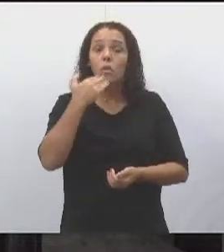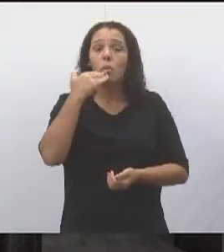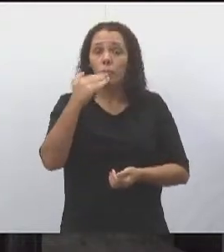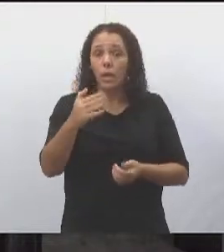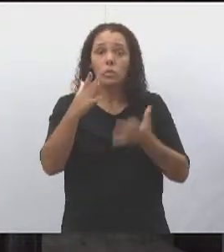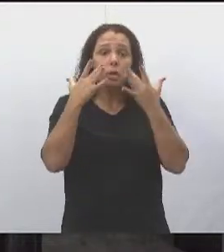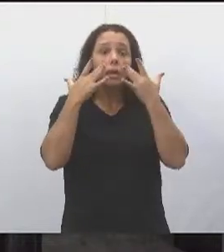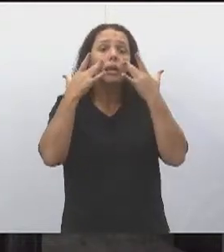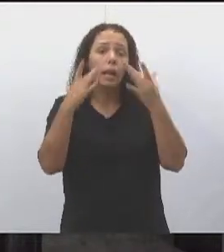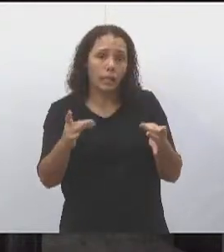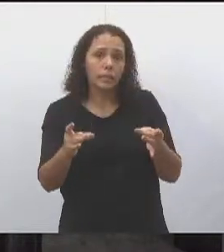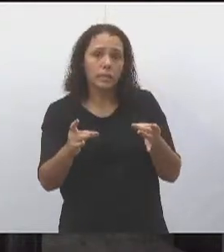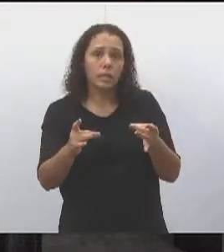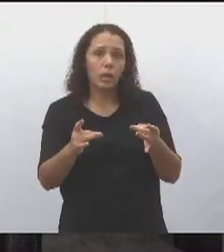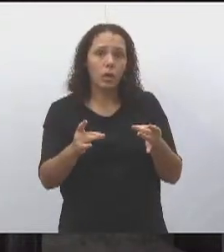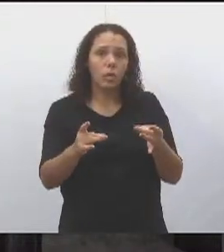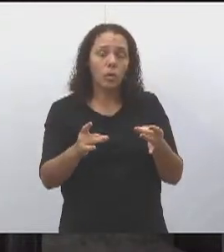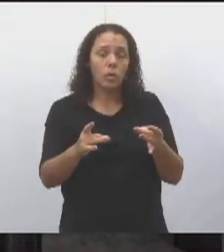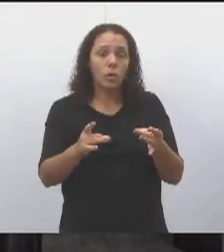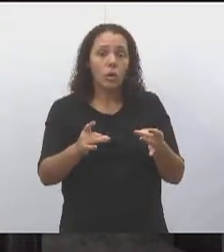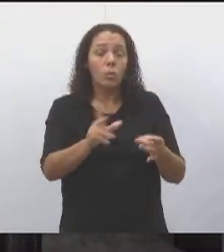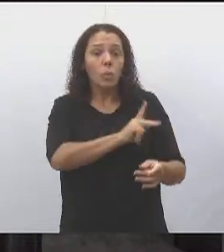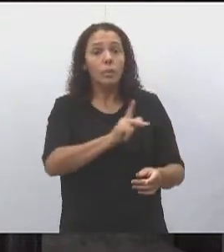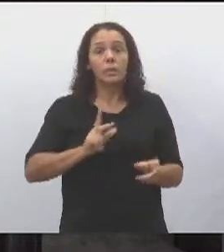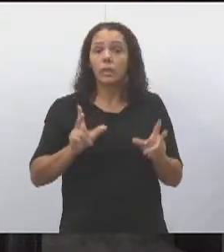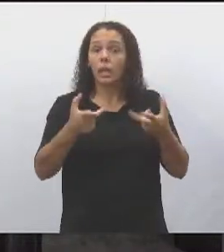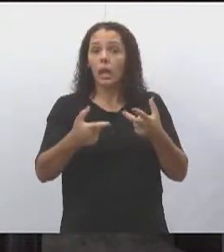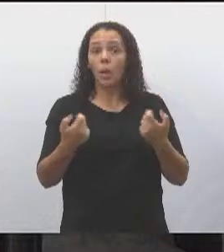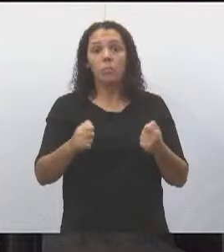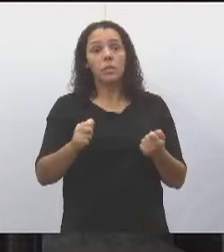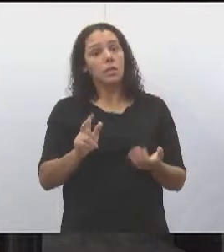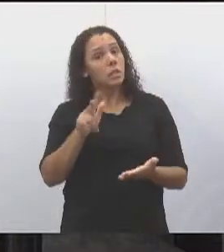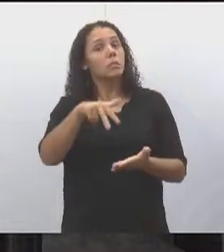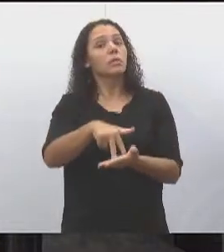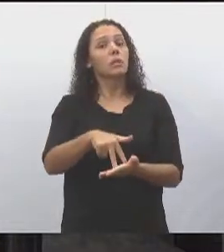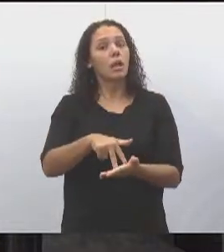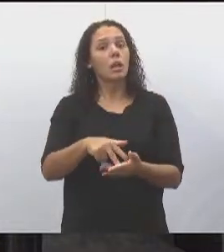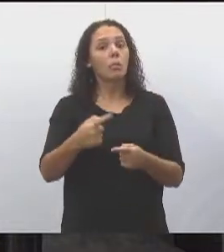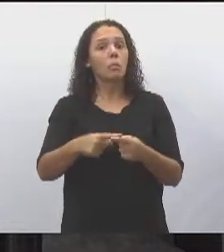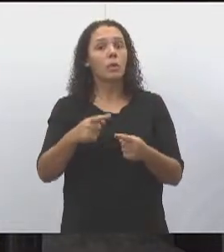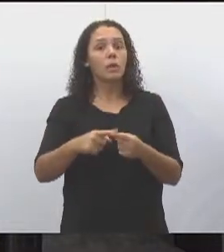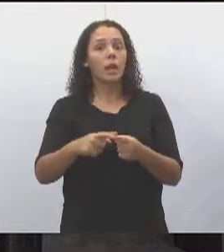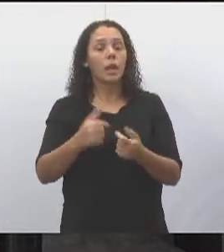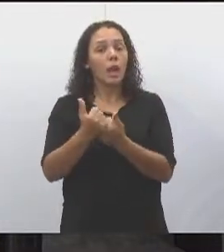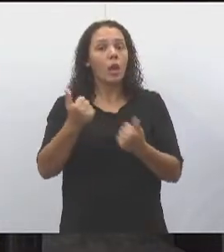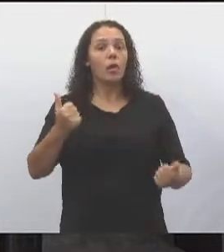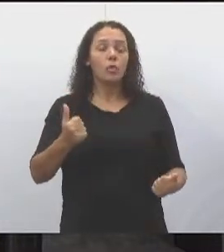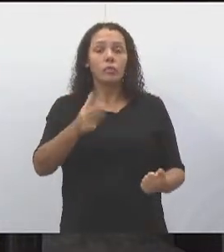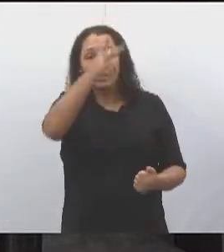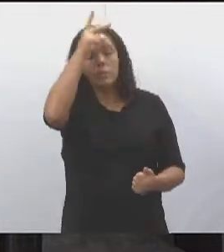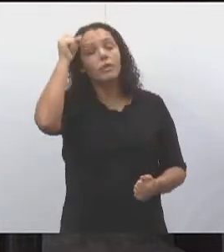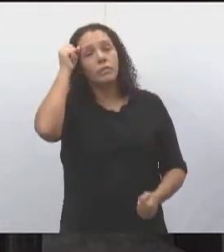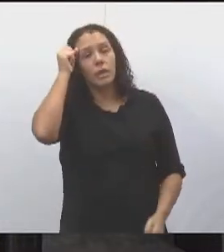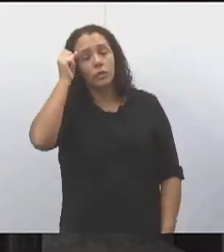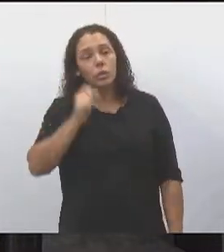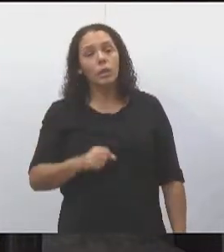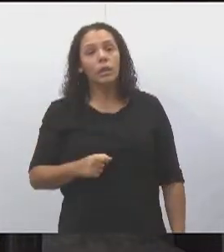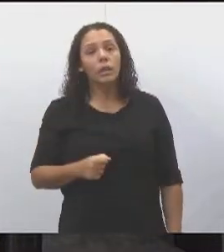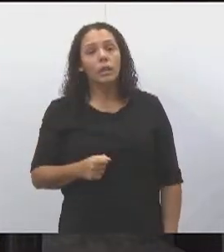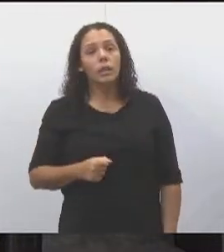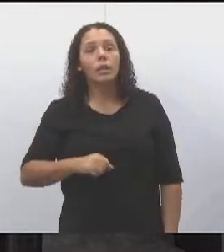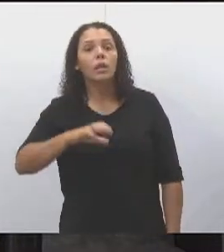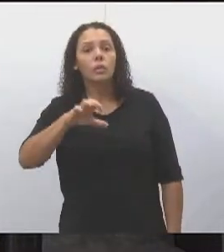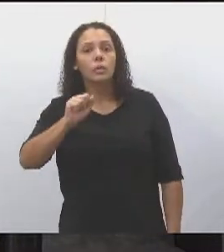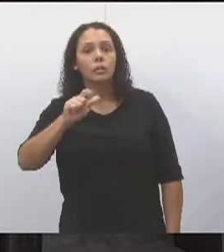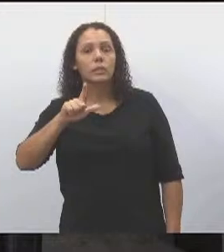a atenção, inclusive o presidente da Câmara, que tem que ter uma posição, que vai ser o vice-prefeito da cidade. E o Celso esteve lá. E o Celso debateu,